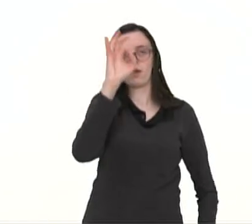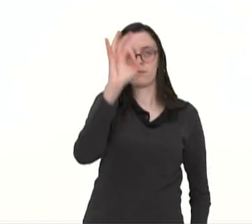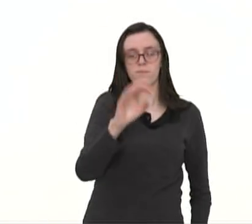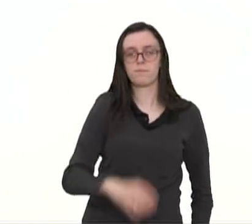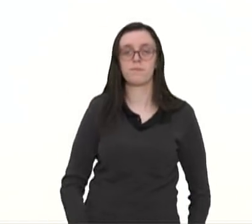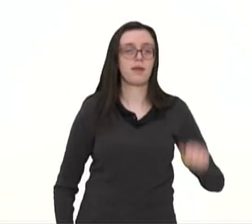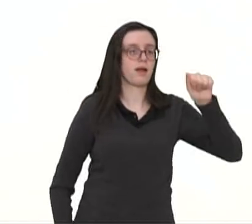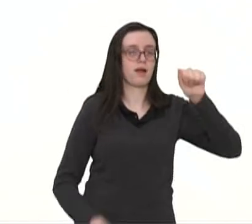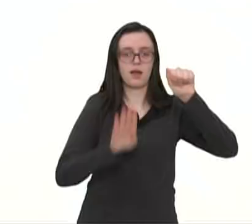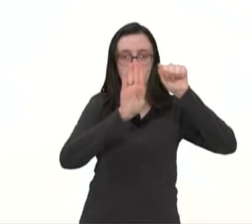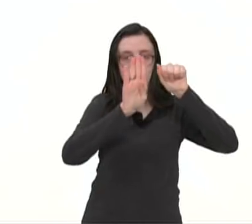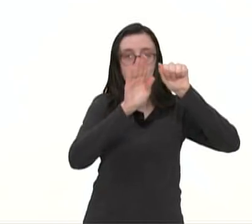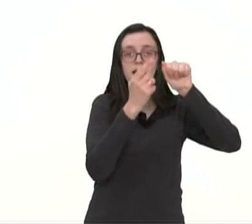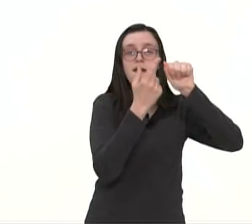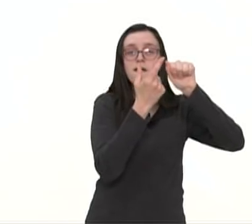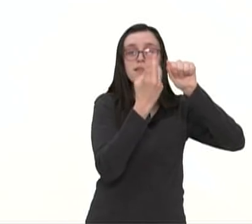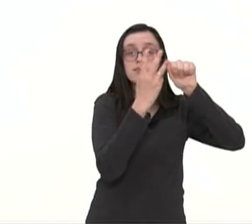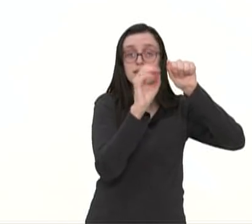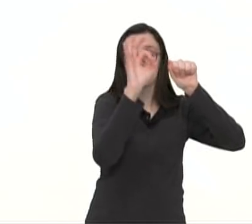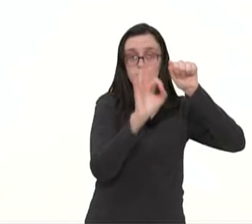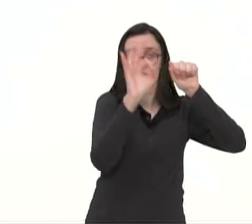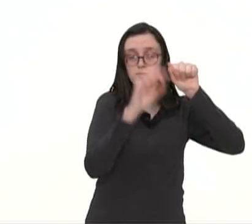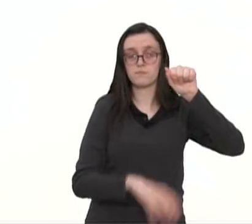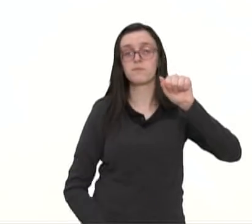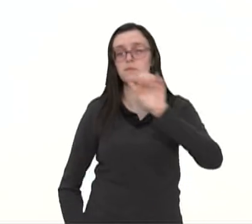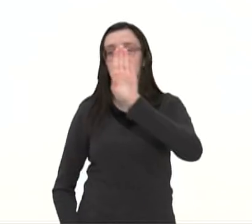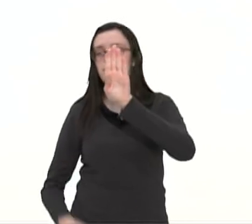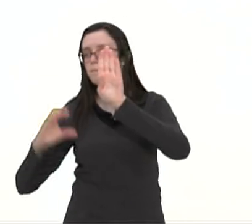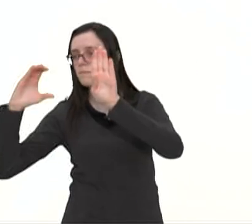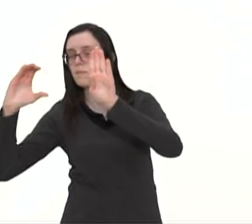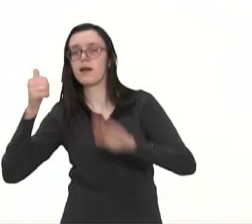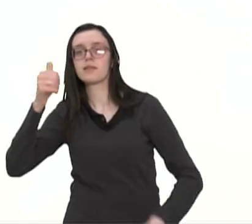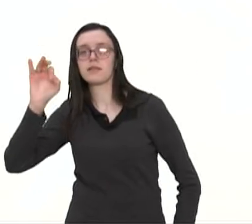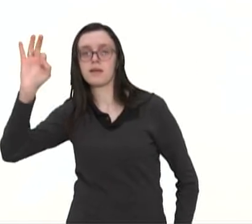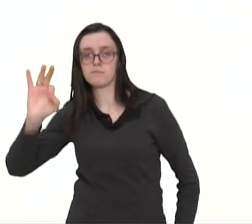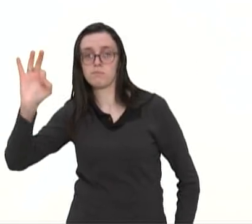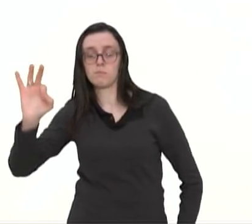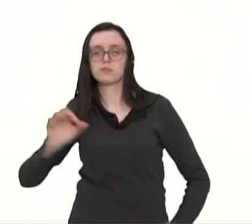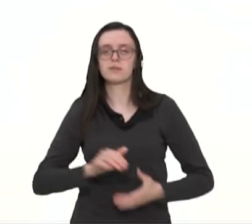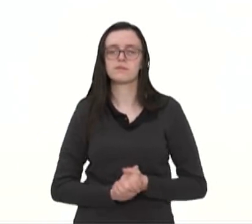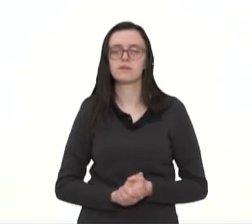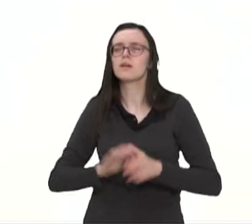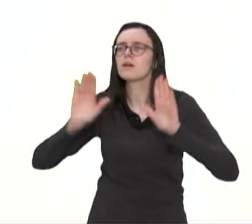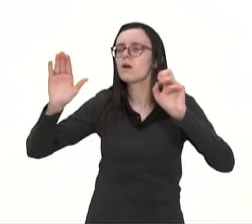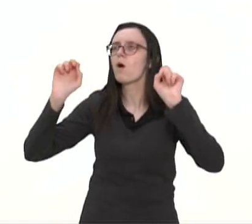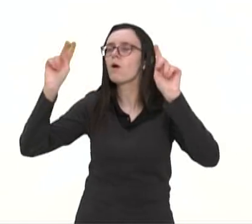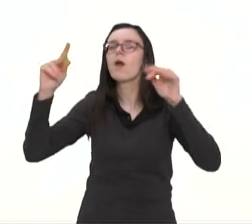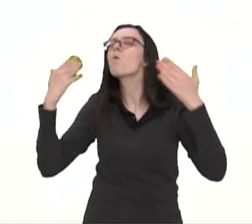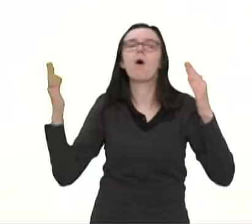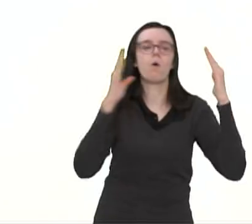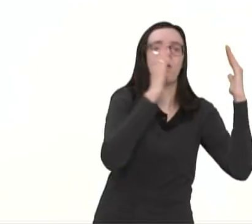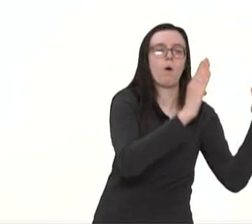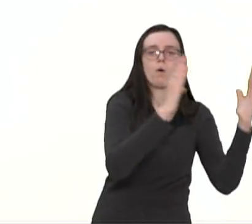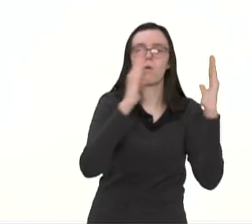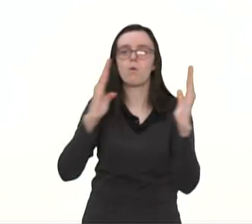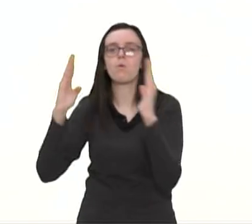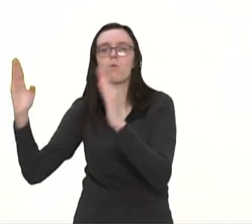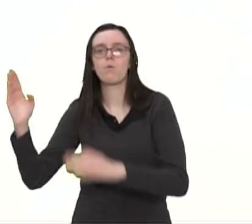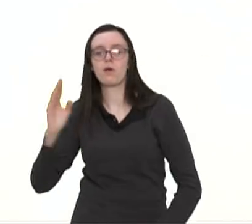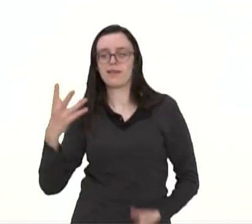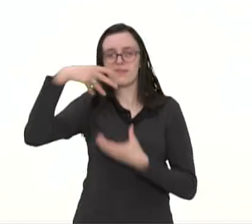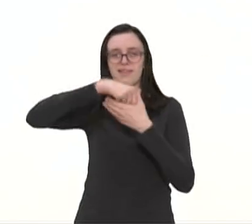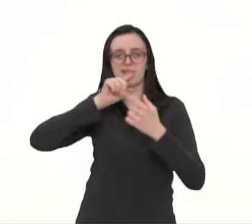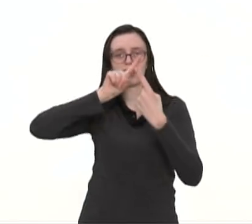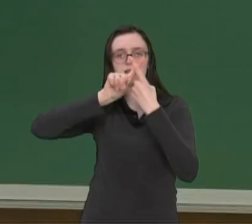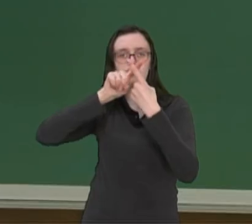o A e o B, de 30%. E entre o B e o C, de 10%. Tá, qual que é a ordem desses meus alelos no